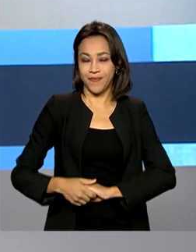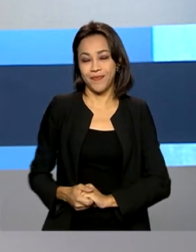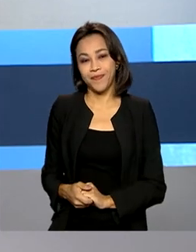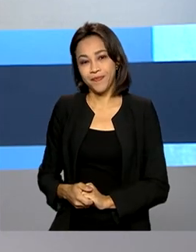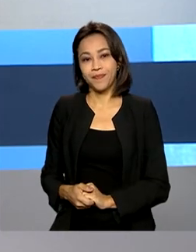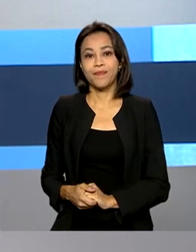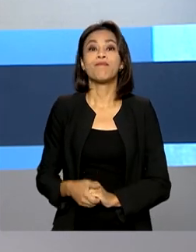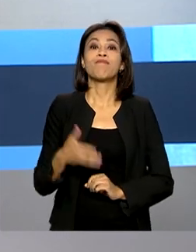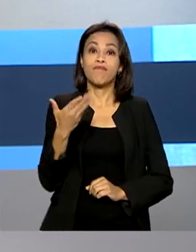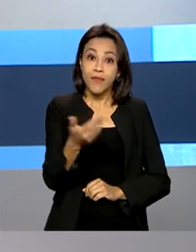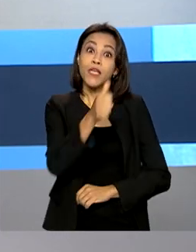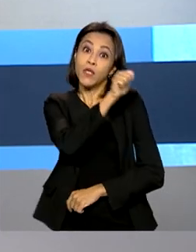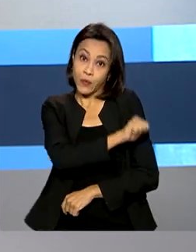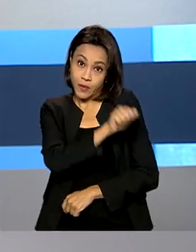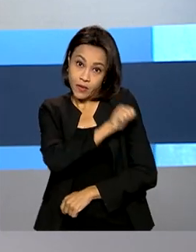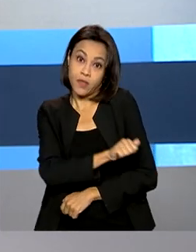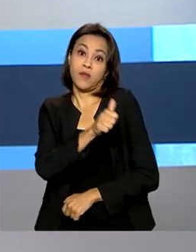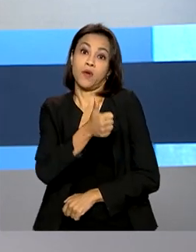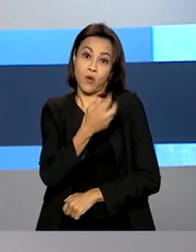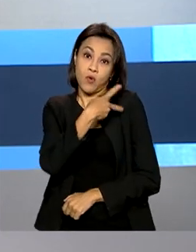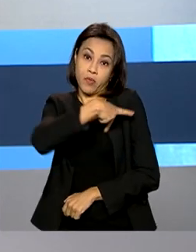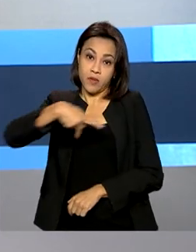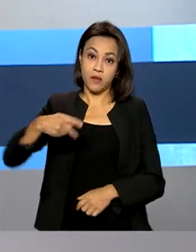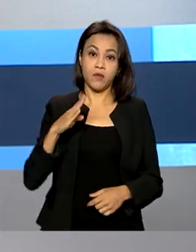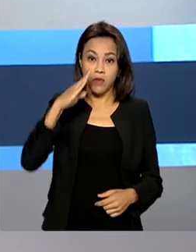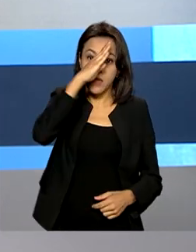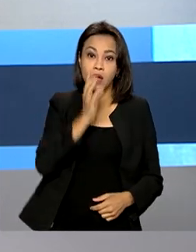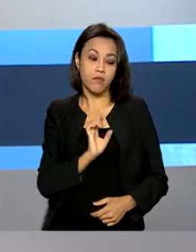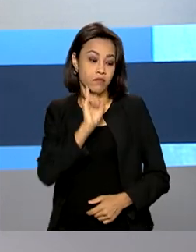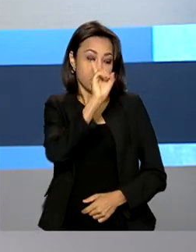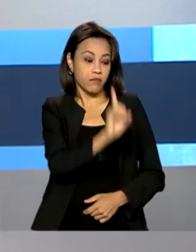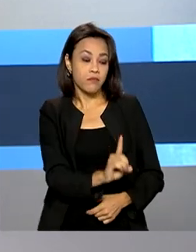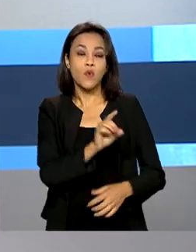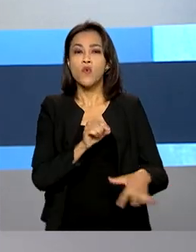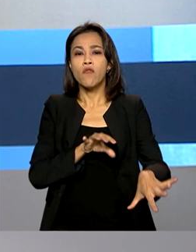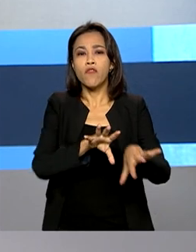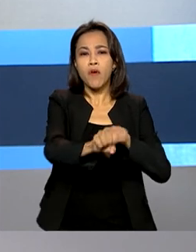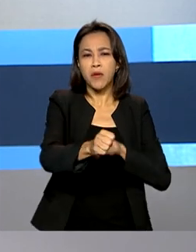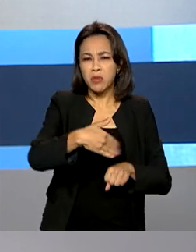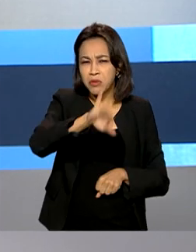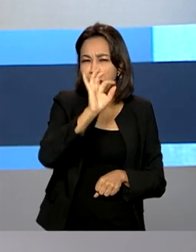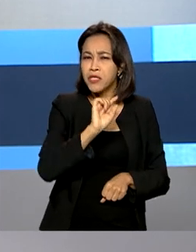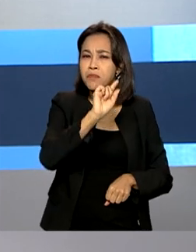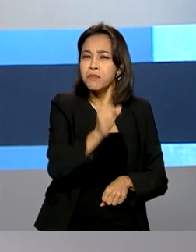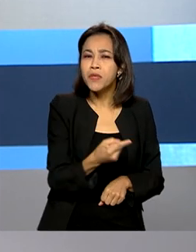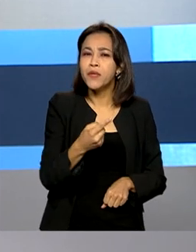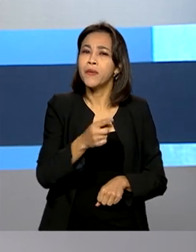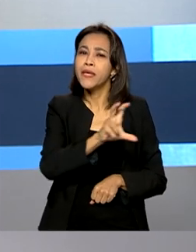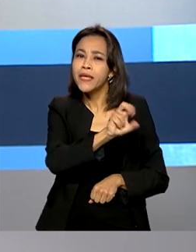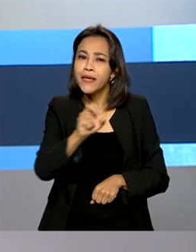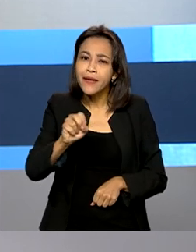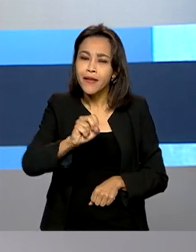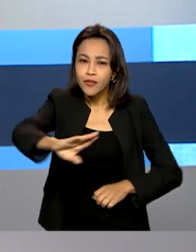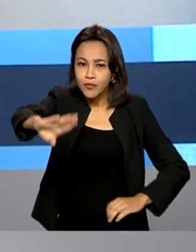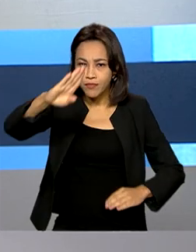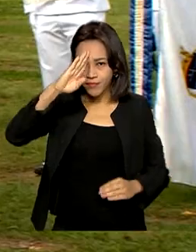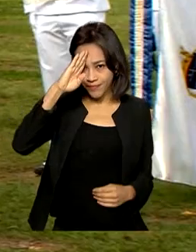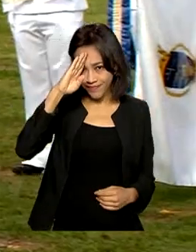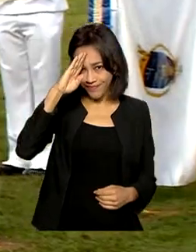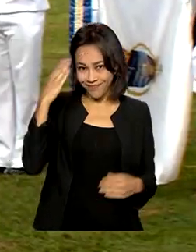Ah e ainda no Rio de Janeiro o presidente Jair bolsonaro participou da formatura de mais de 1.500 sargentos da